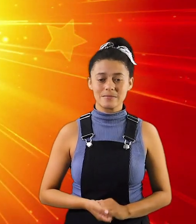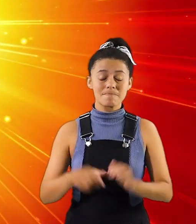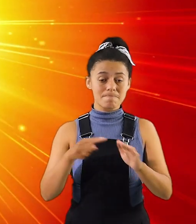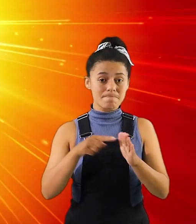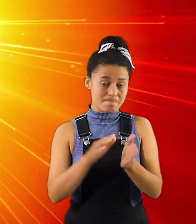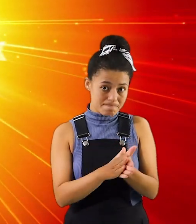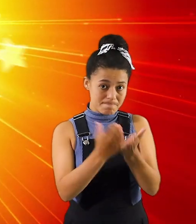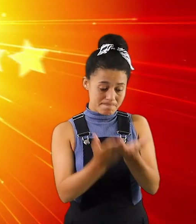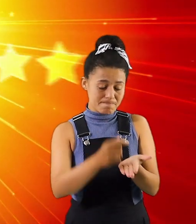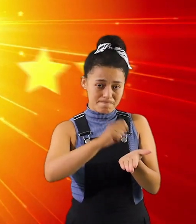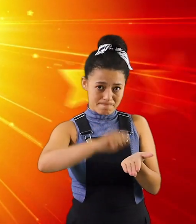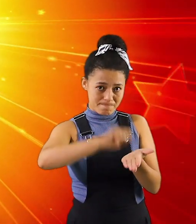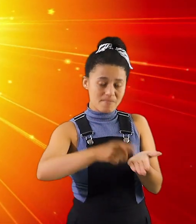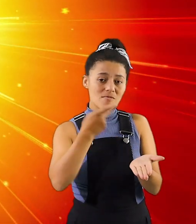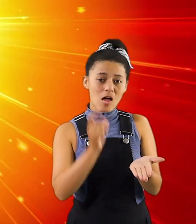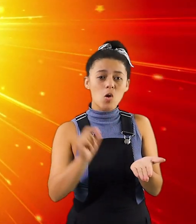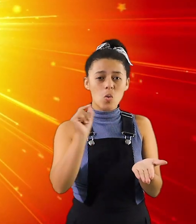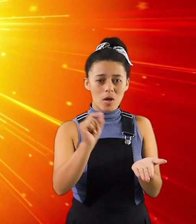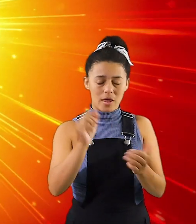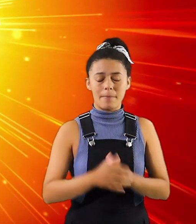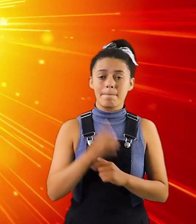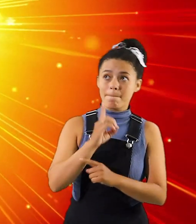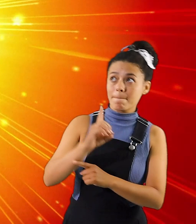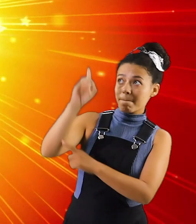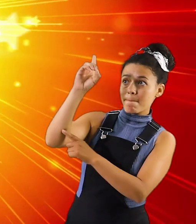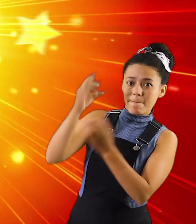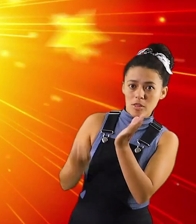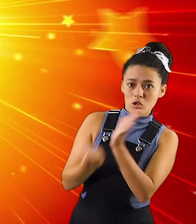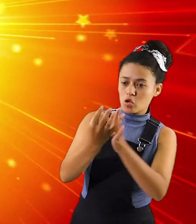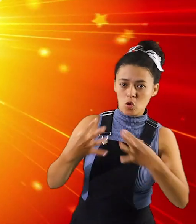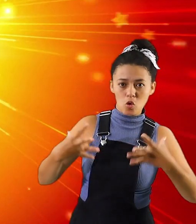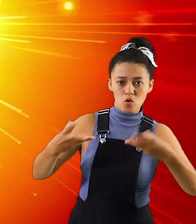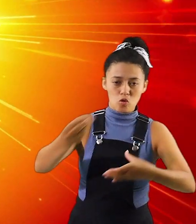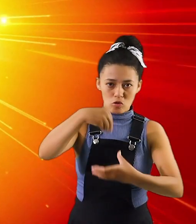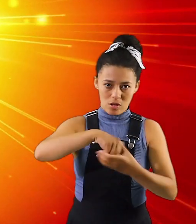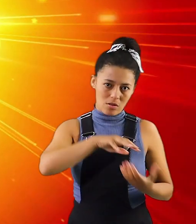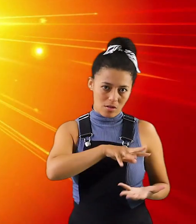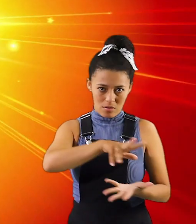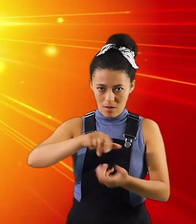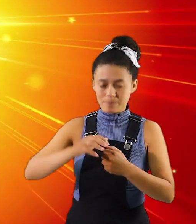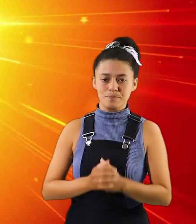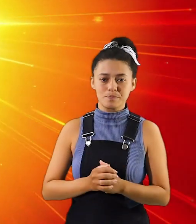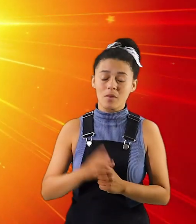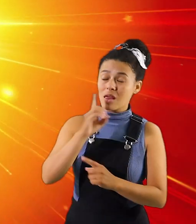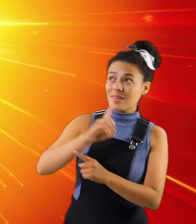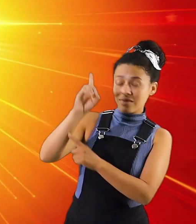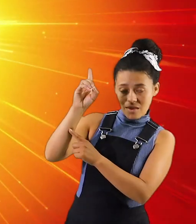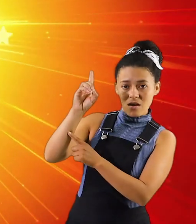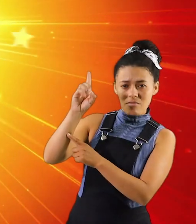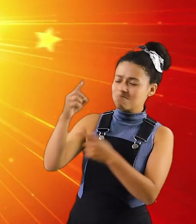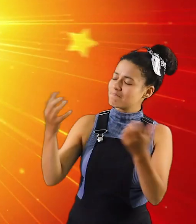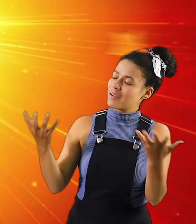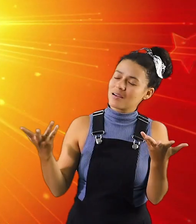No livro de Gênesis, a palavra afirma que Deus é o criador da Terra e tudo que nela há. Esse nosso Deus